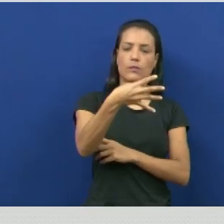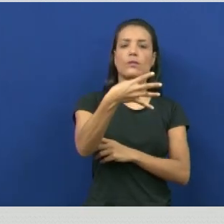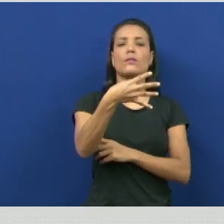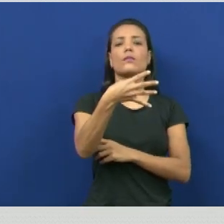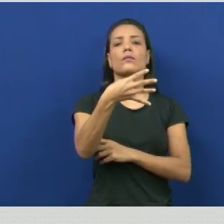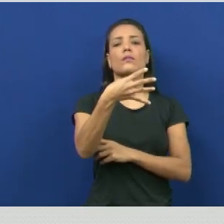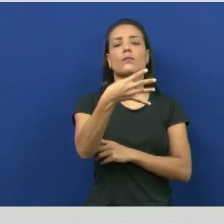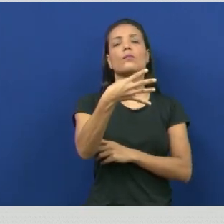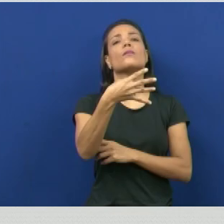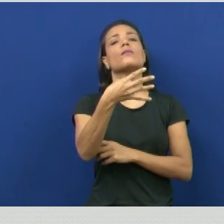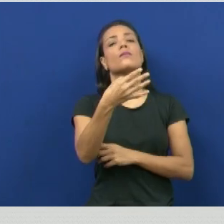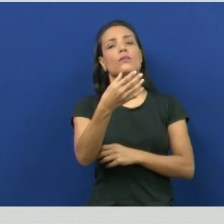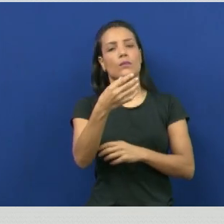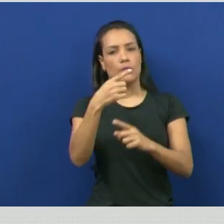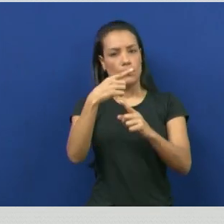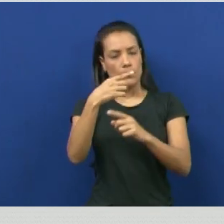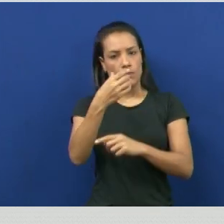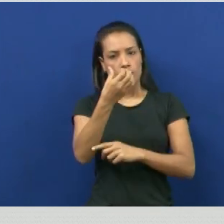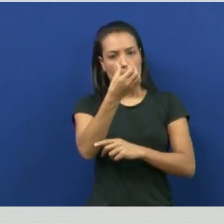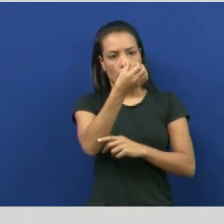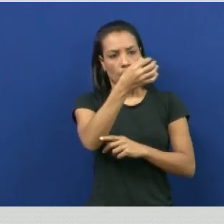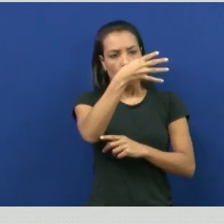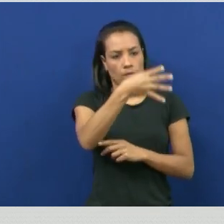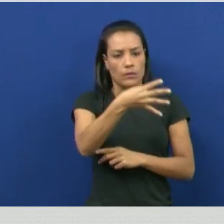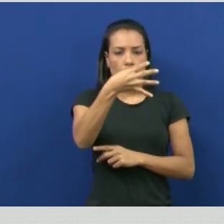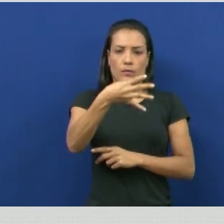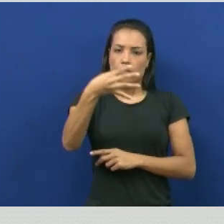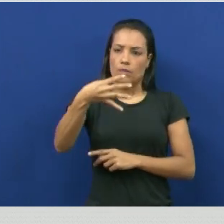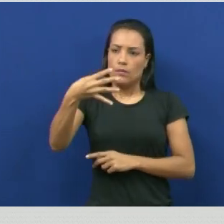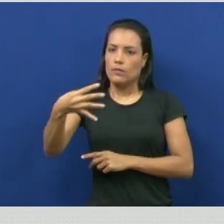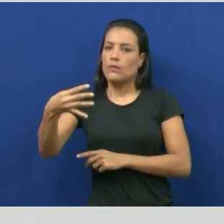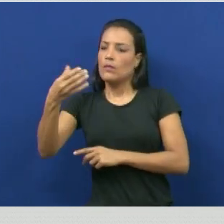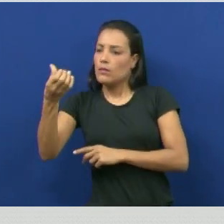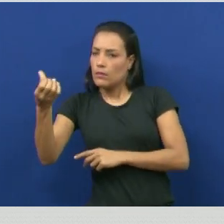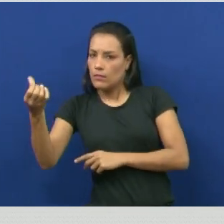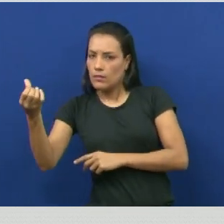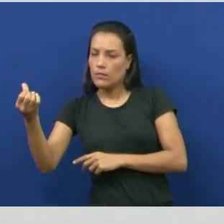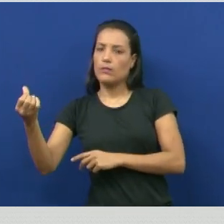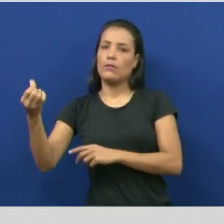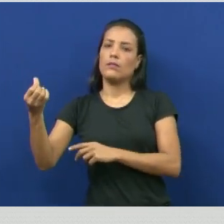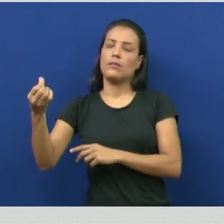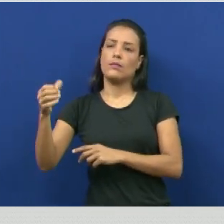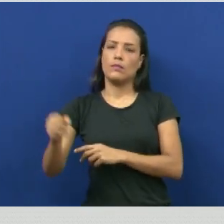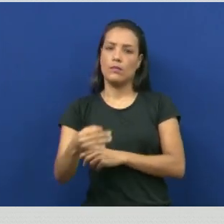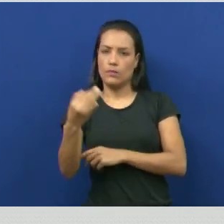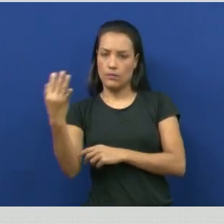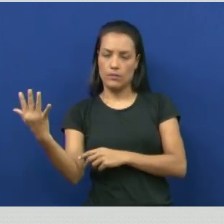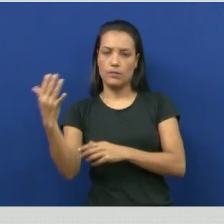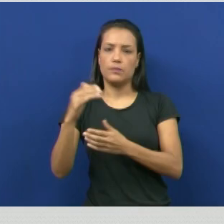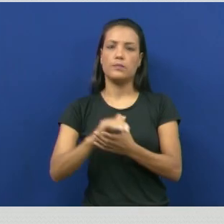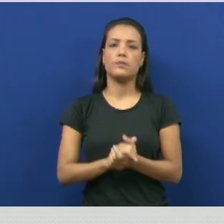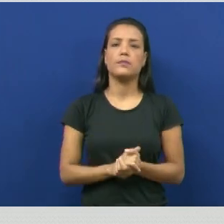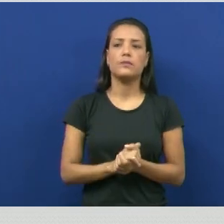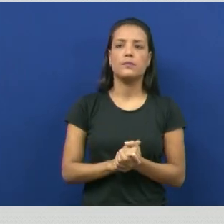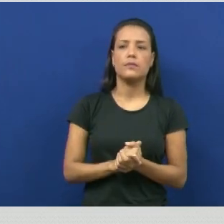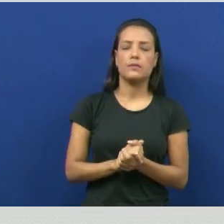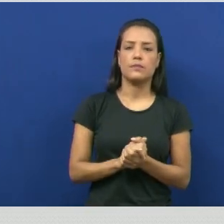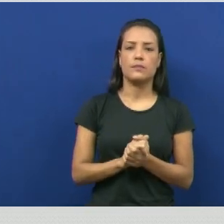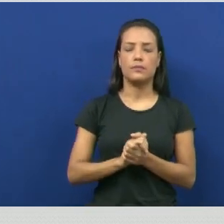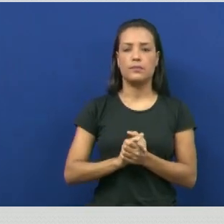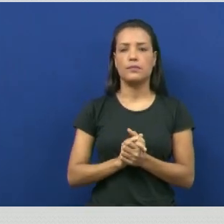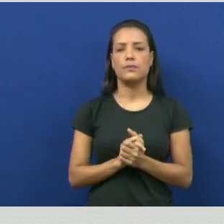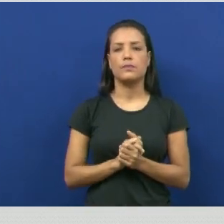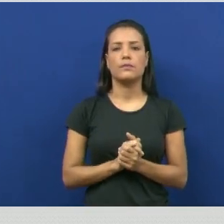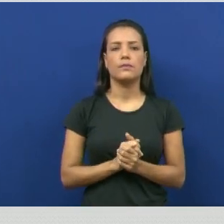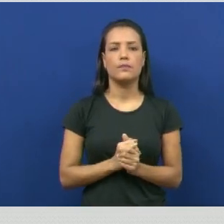repetir 6 vezes ali, ó, e somar todos eles, sem esquecer dos sinais, por isso que está entre parênteses, tá? O sinal do 4 é o